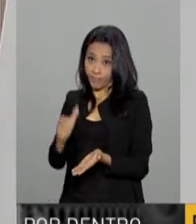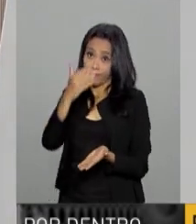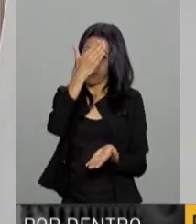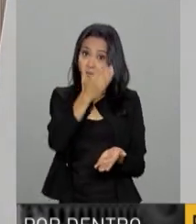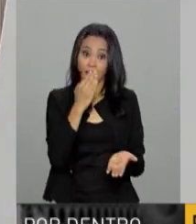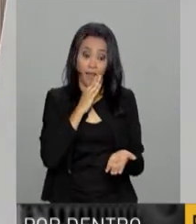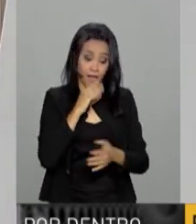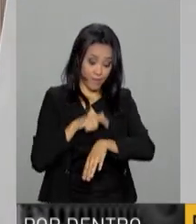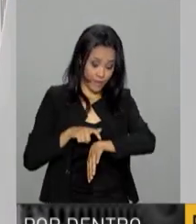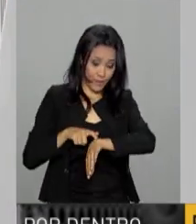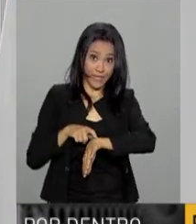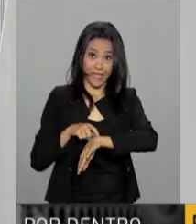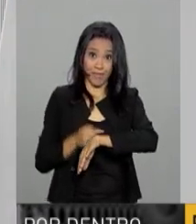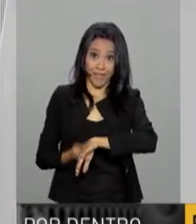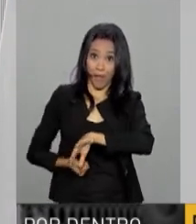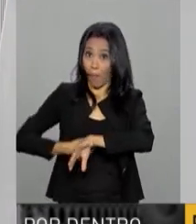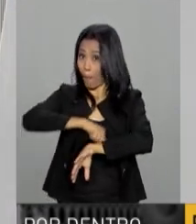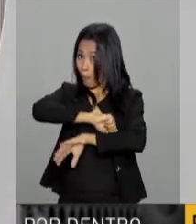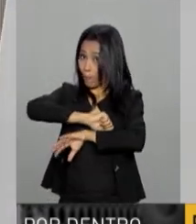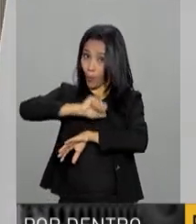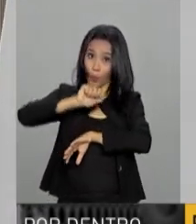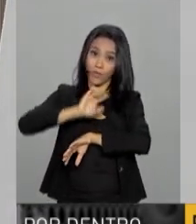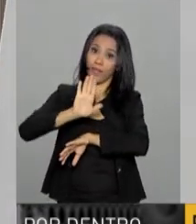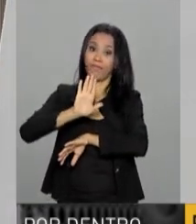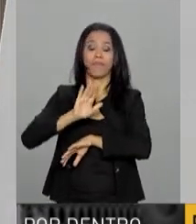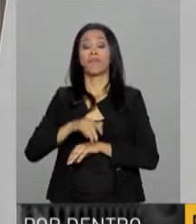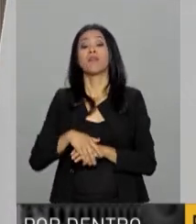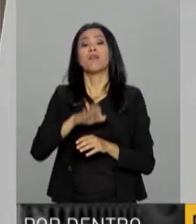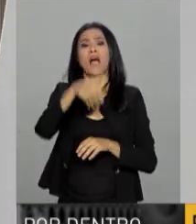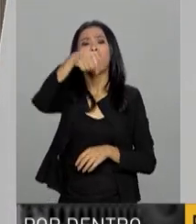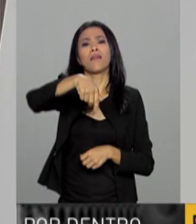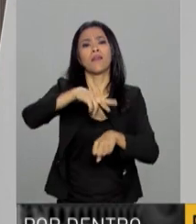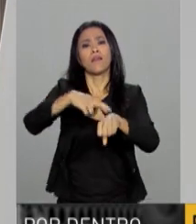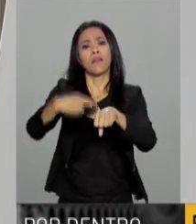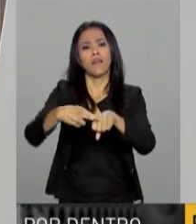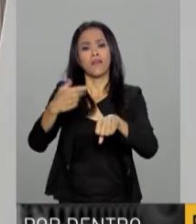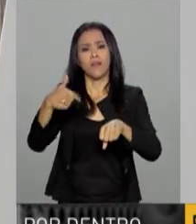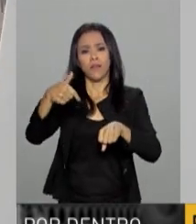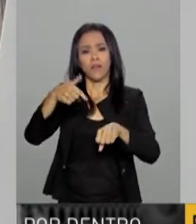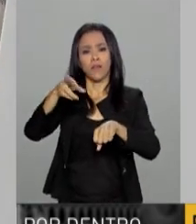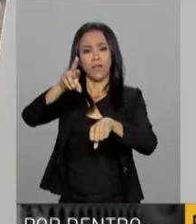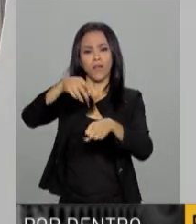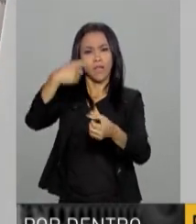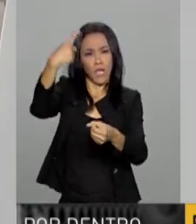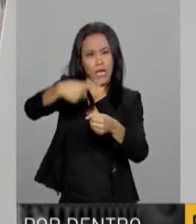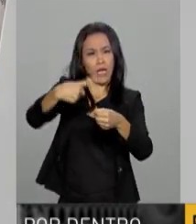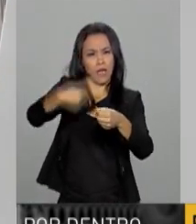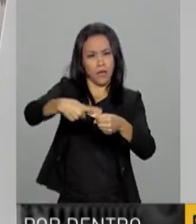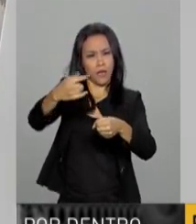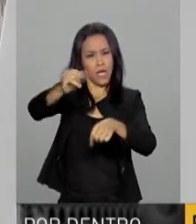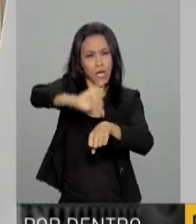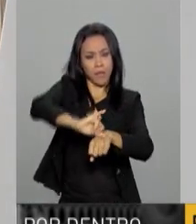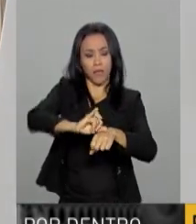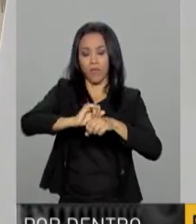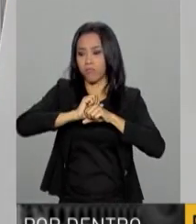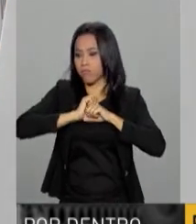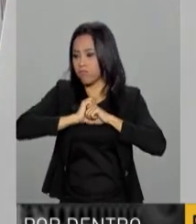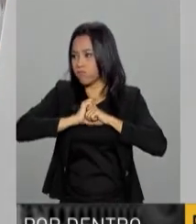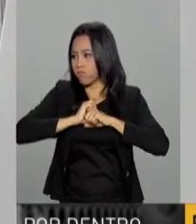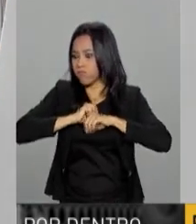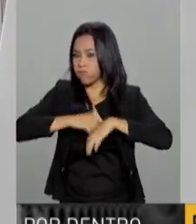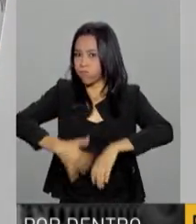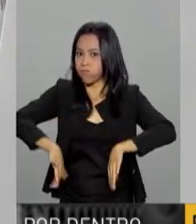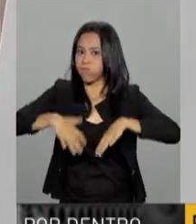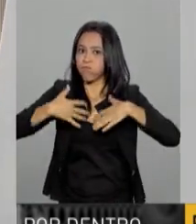porque o tempo do programa percebi que já está estourado aqui morar mais precisamente em boa vista é altíssima secretário a incidência de adolescentes